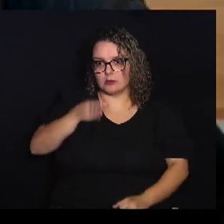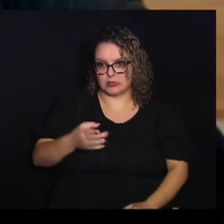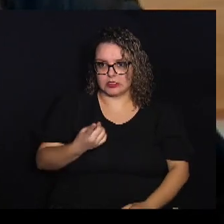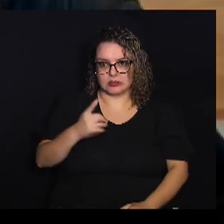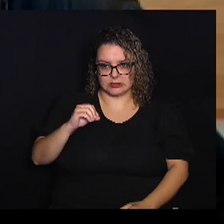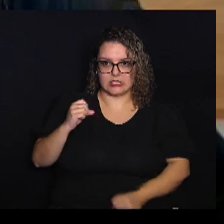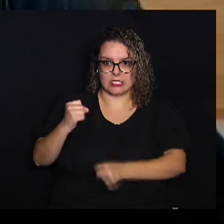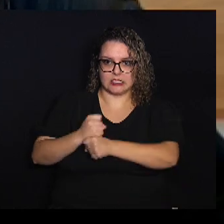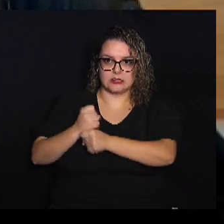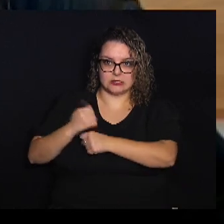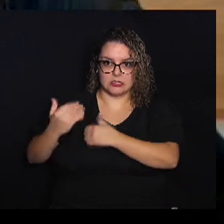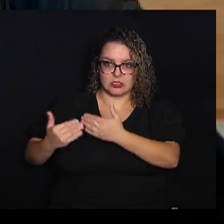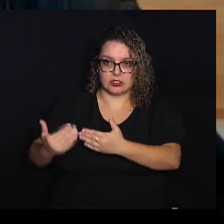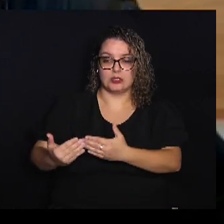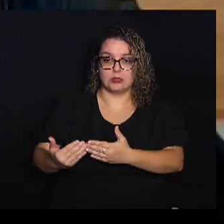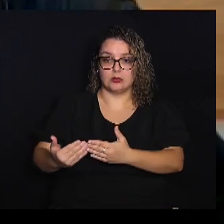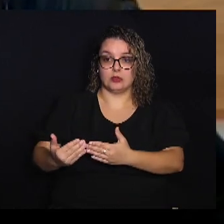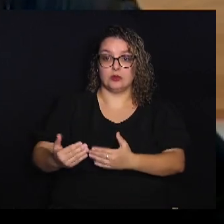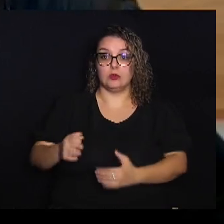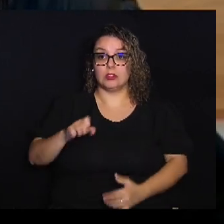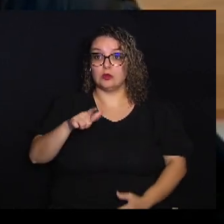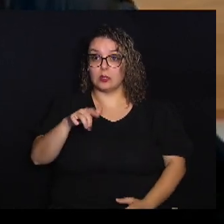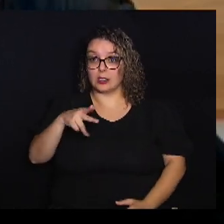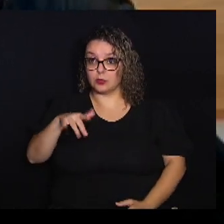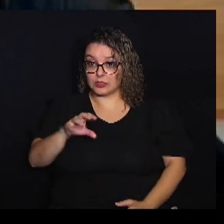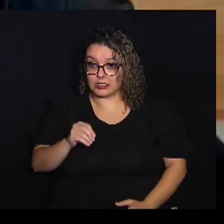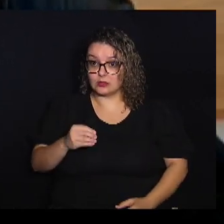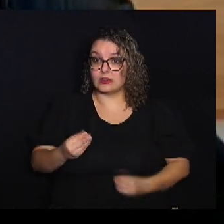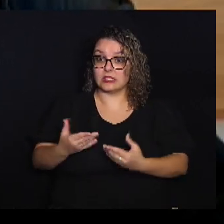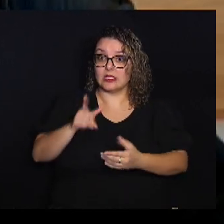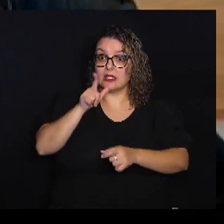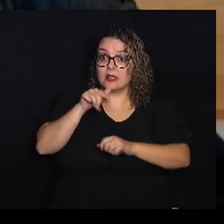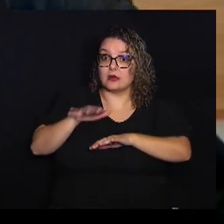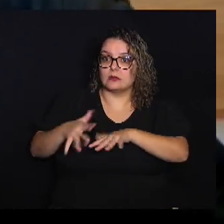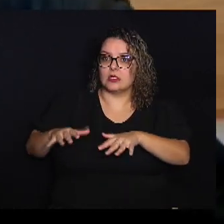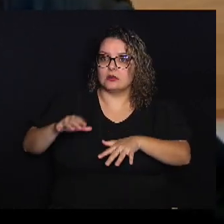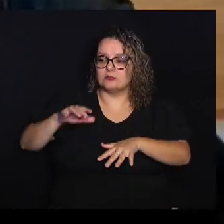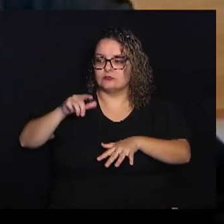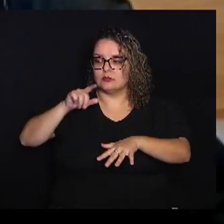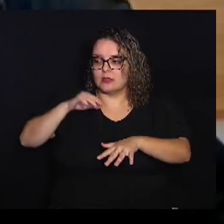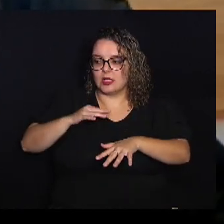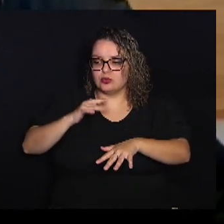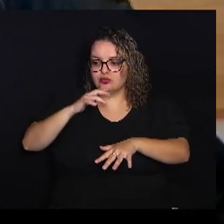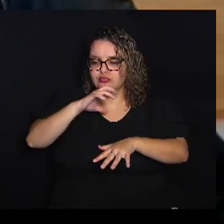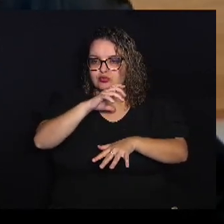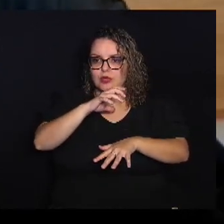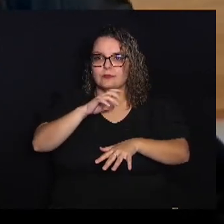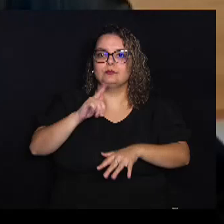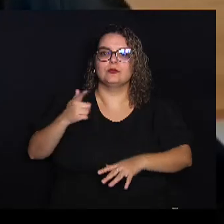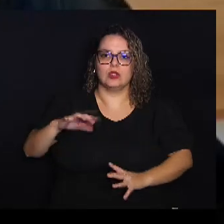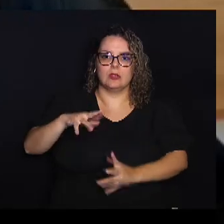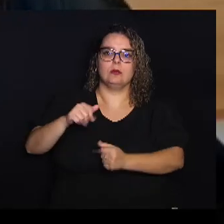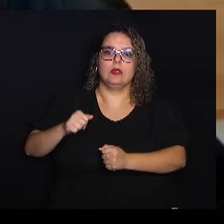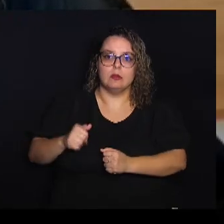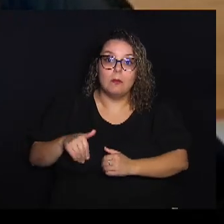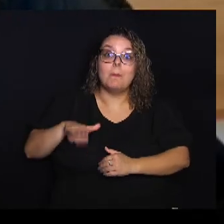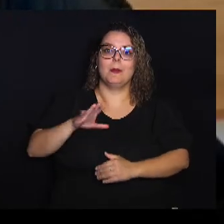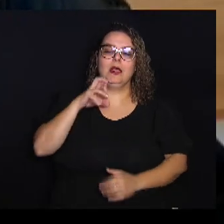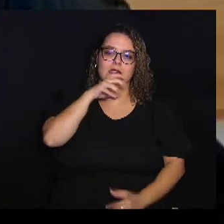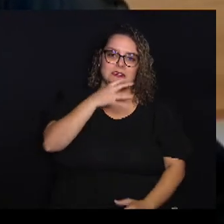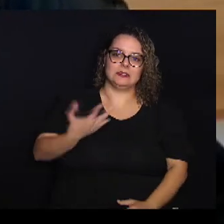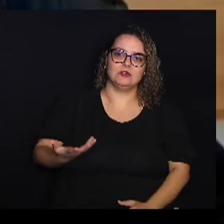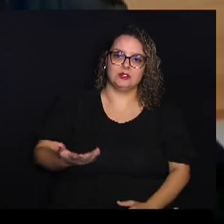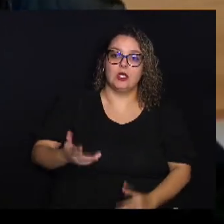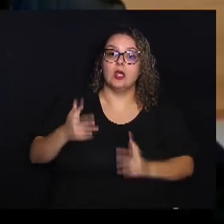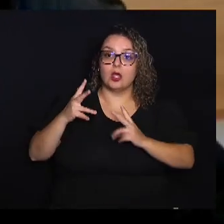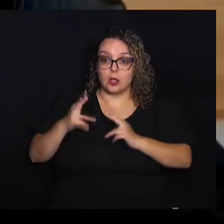nesses últimos séculos, e o El Niño, ele traz água mais quente, o aquecimento global traz água mais quente ainda. Então, é como